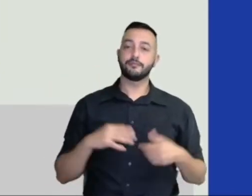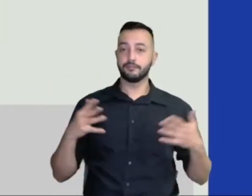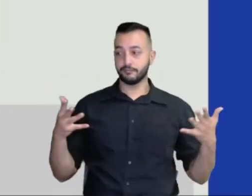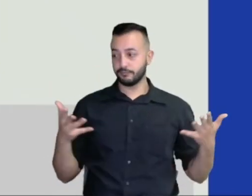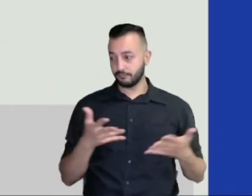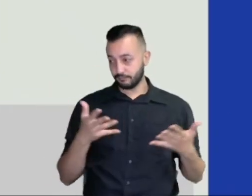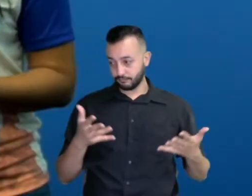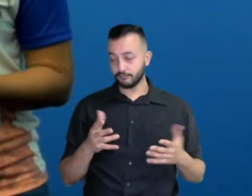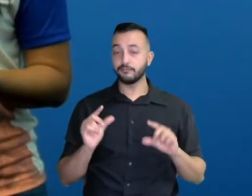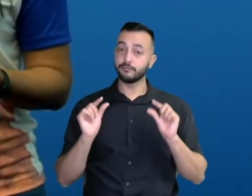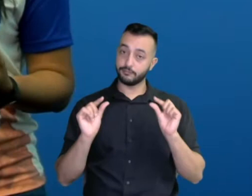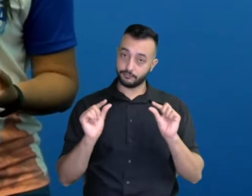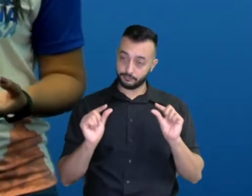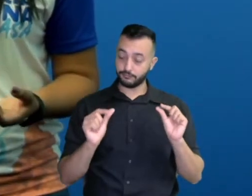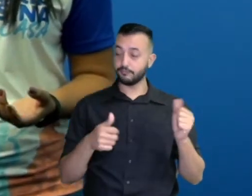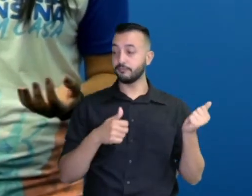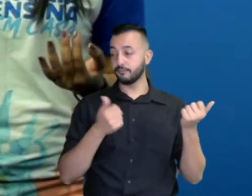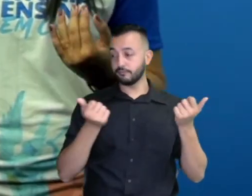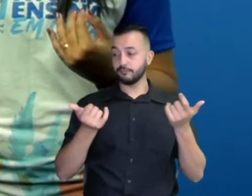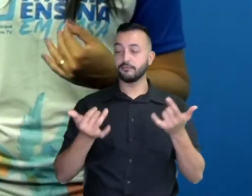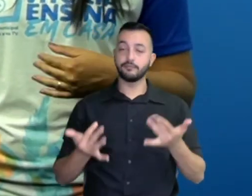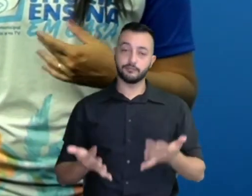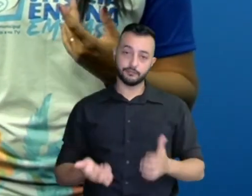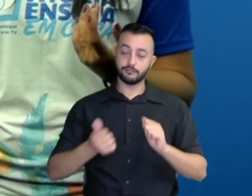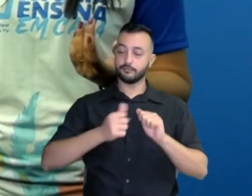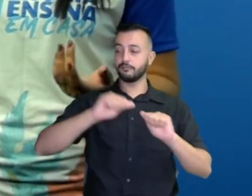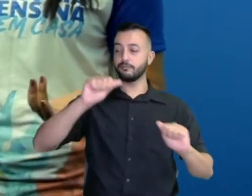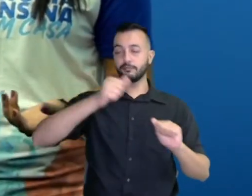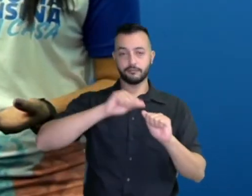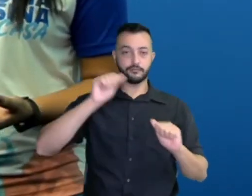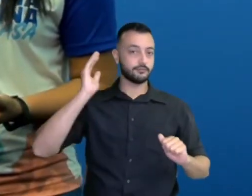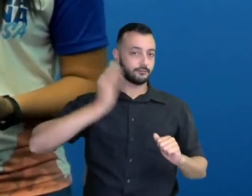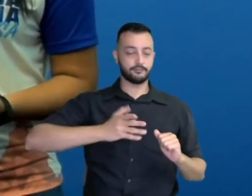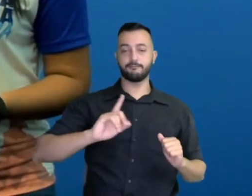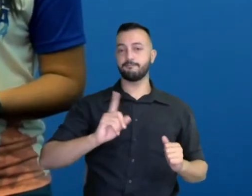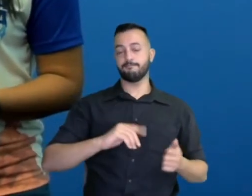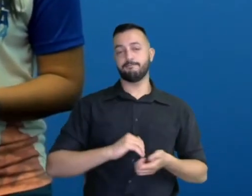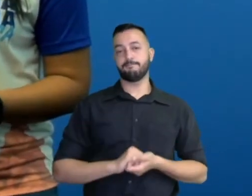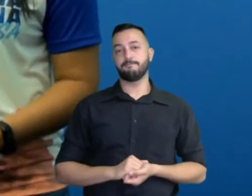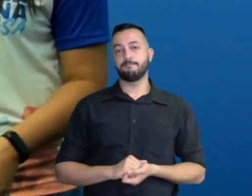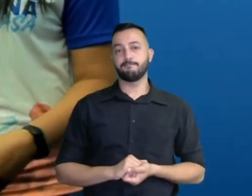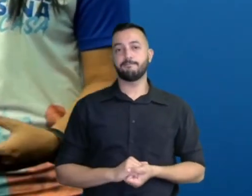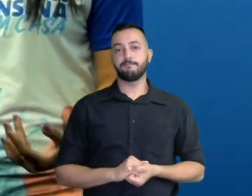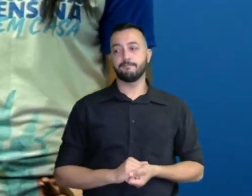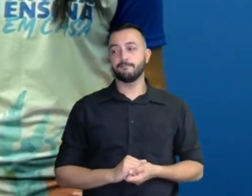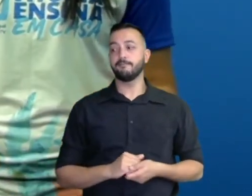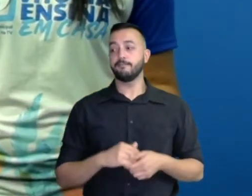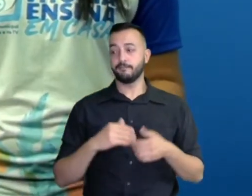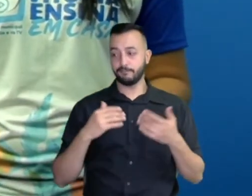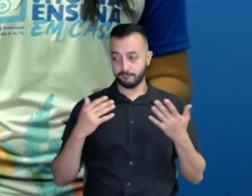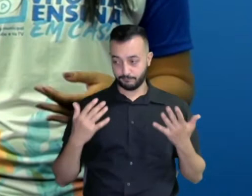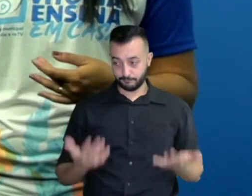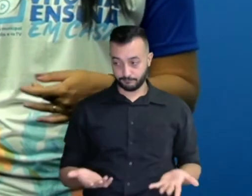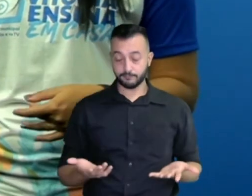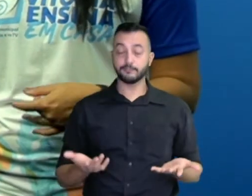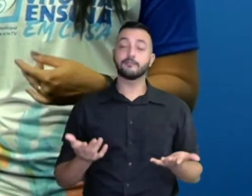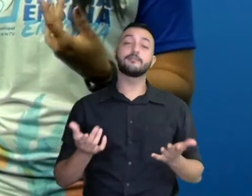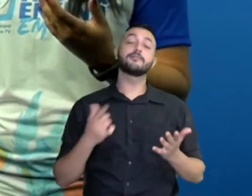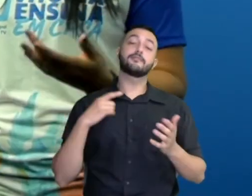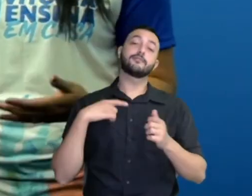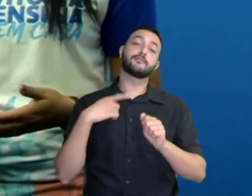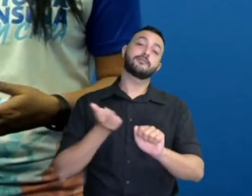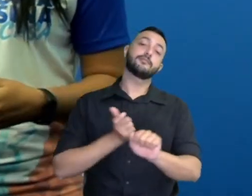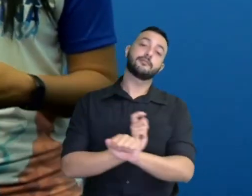agora a gente vai ver um pouquinho dos usos de los artículos indeterminados. Diante de